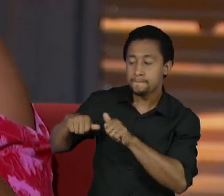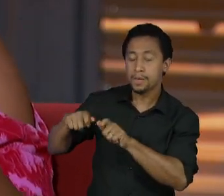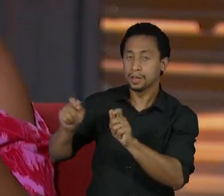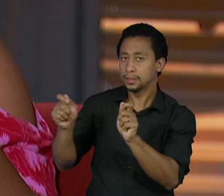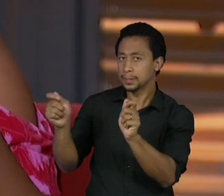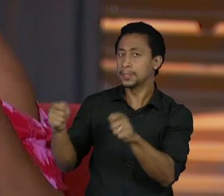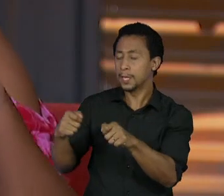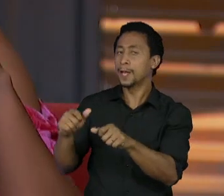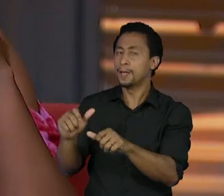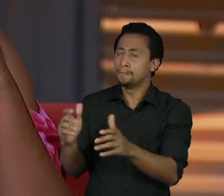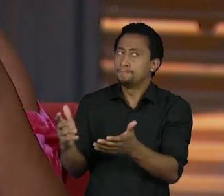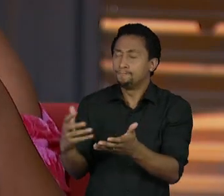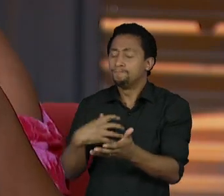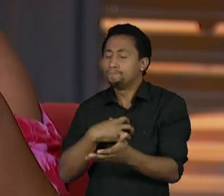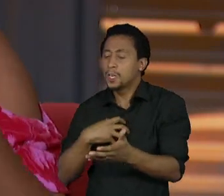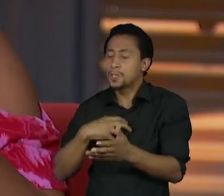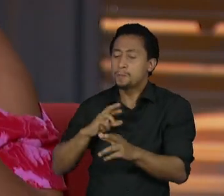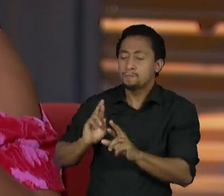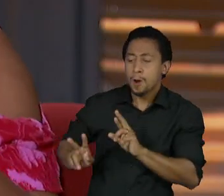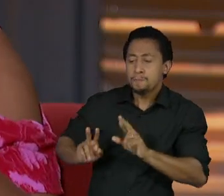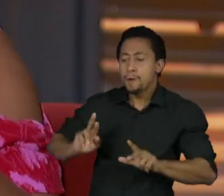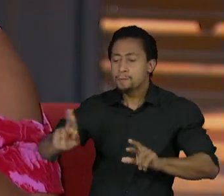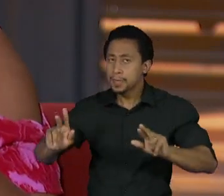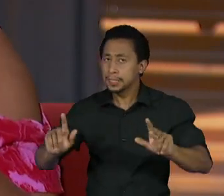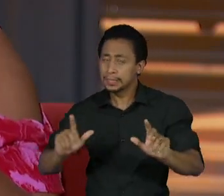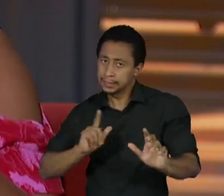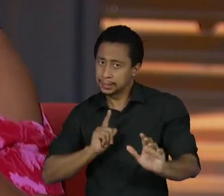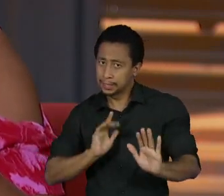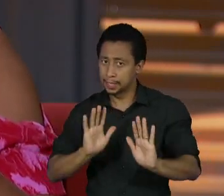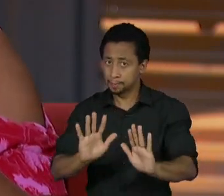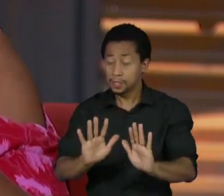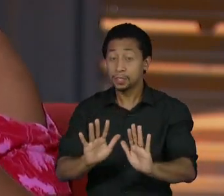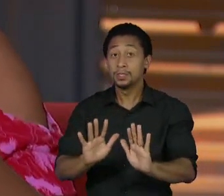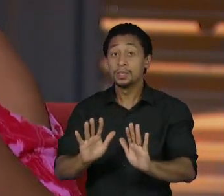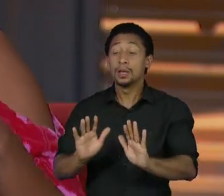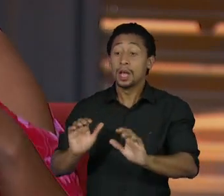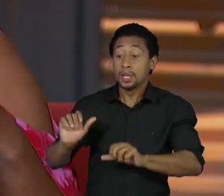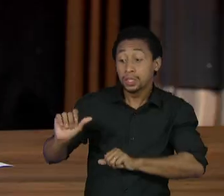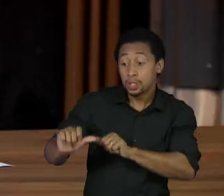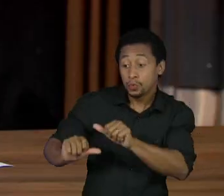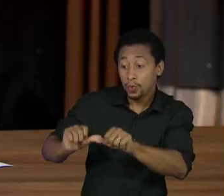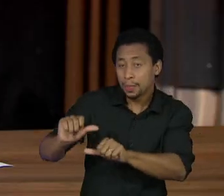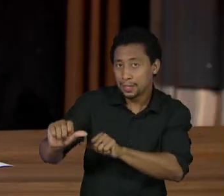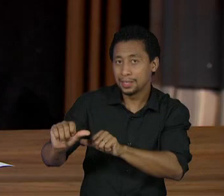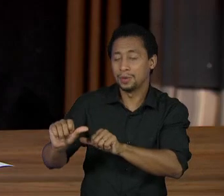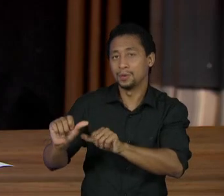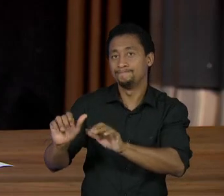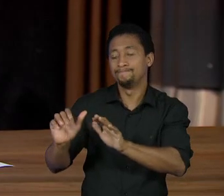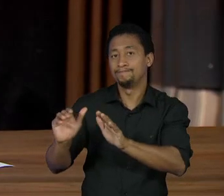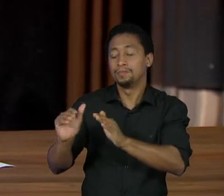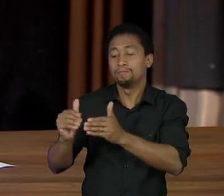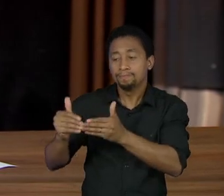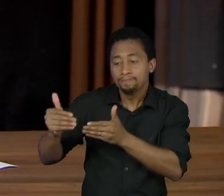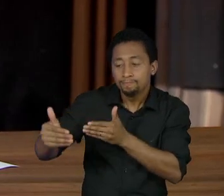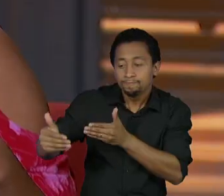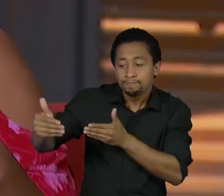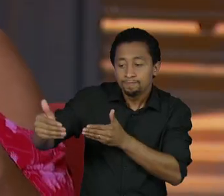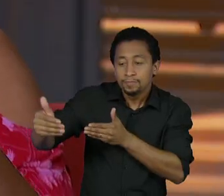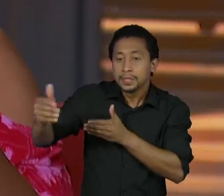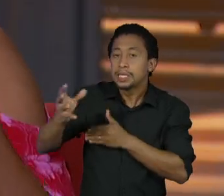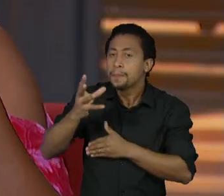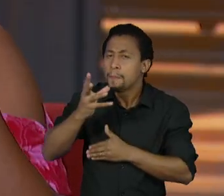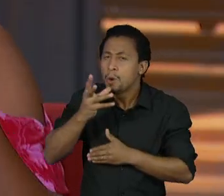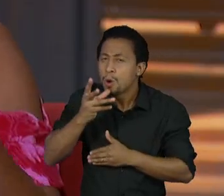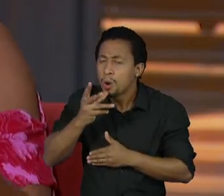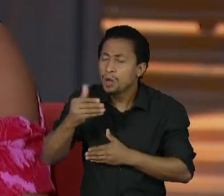né? Mas uma coisa que é mais imediata, porque existem transformações que demoram um tempo, né? Lutas que são horizontes,